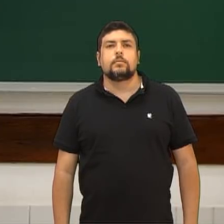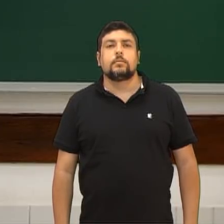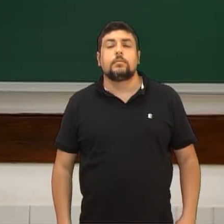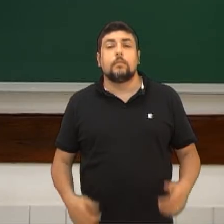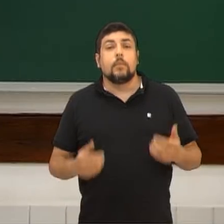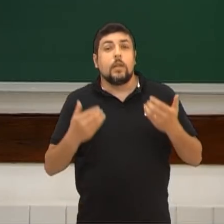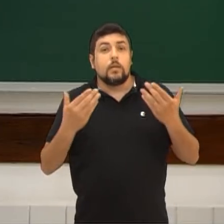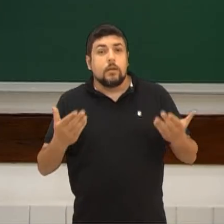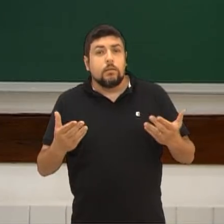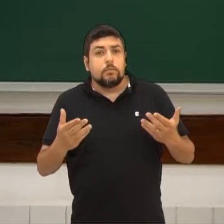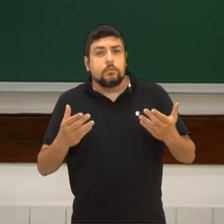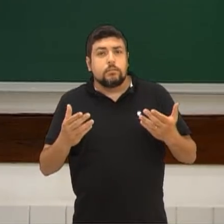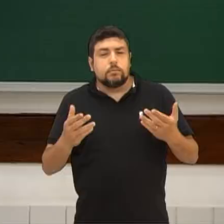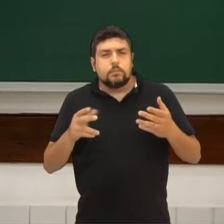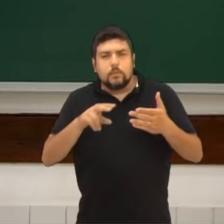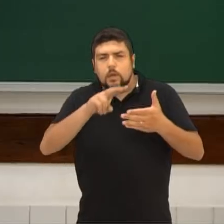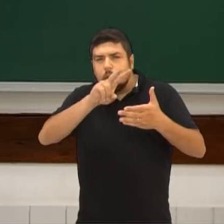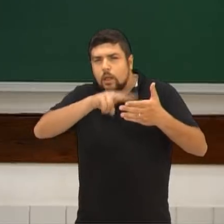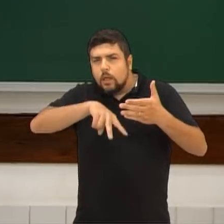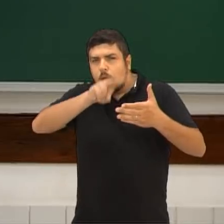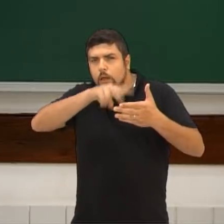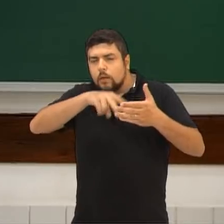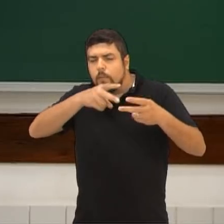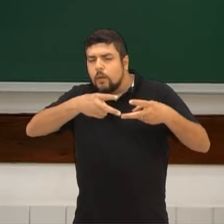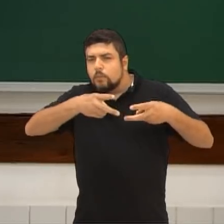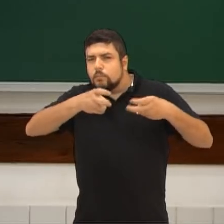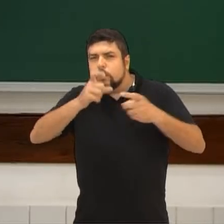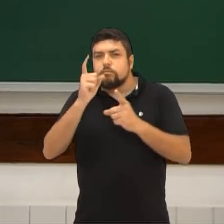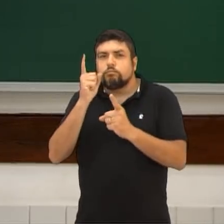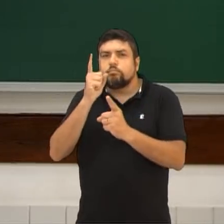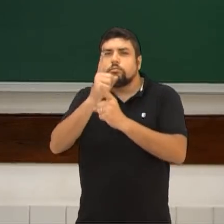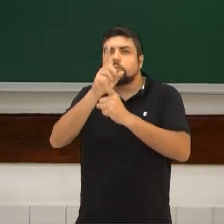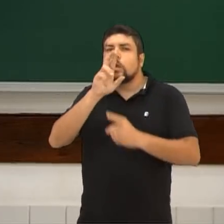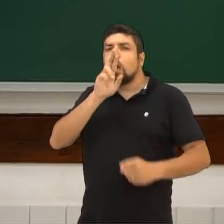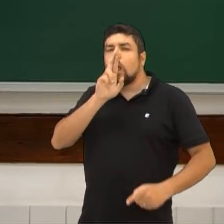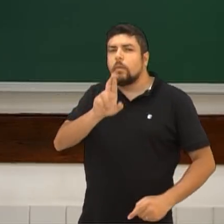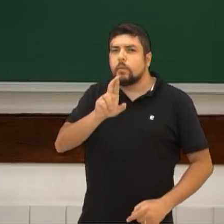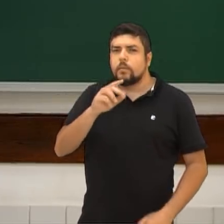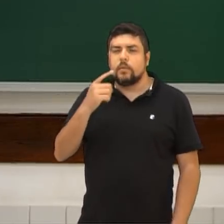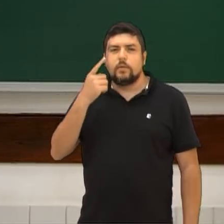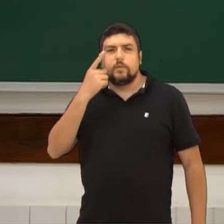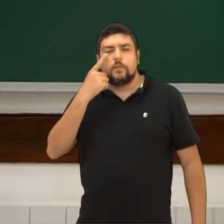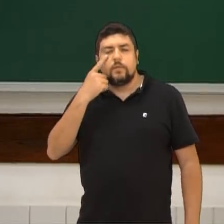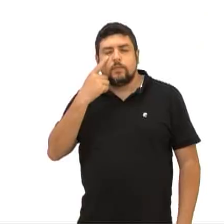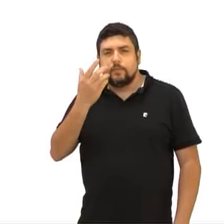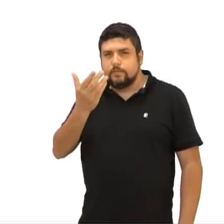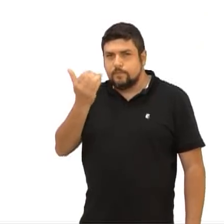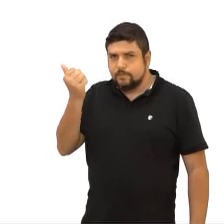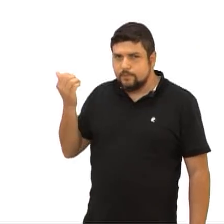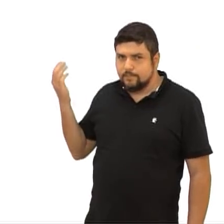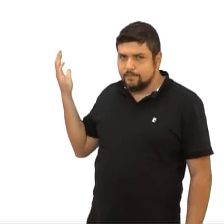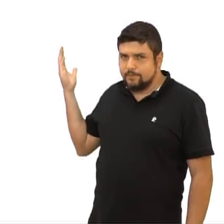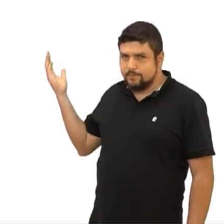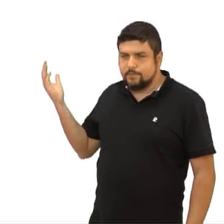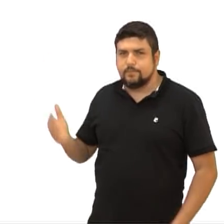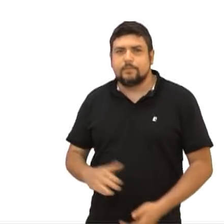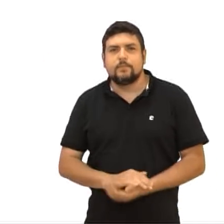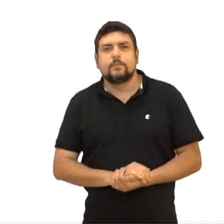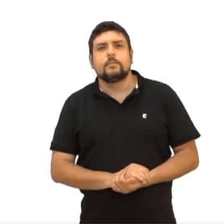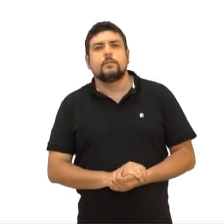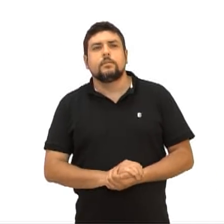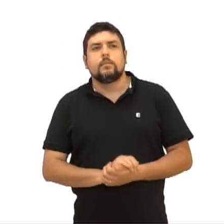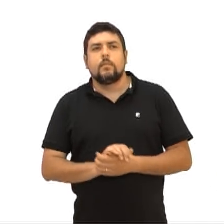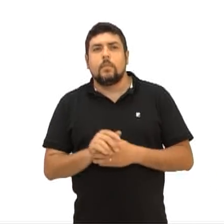Então, alunos, conseguiram identificar o resultado? Venha com o professor aqui, vamos verificar na tela? Veja só, a pergunta